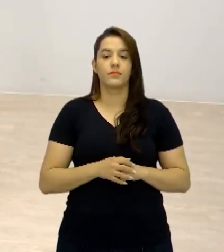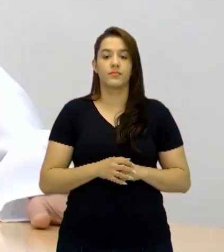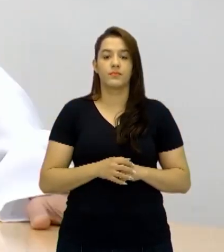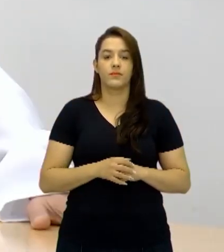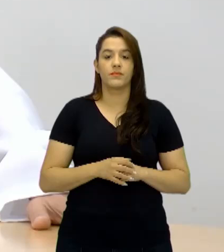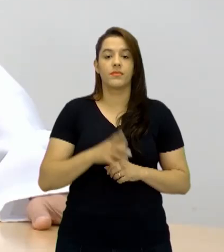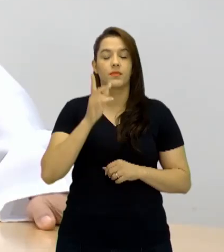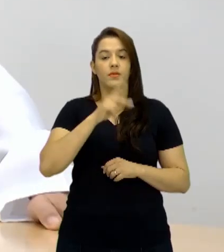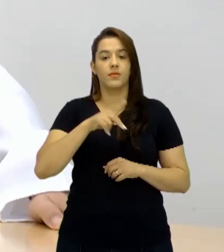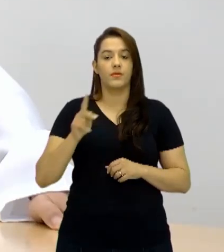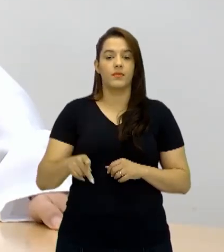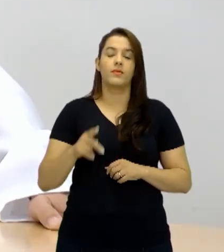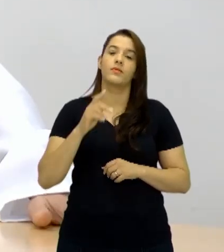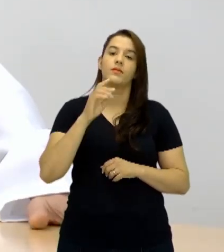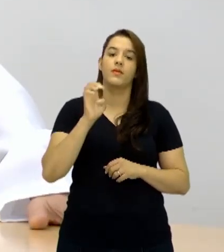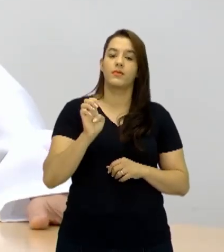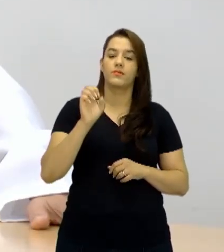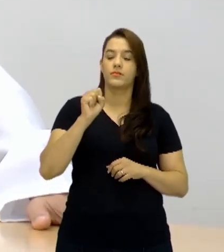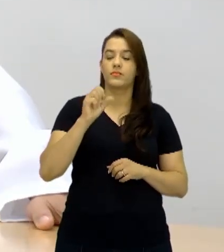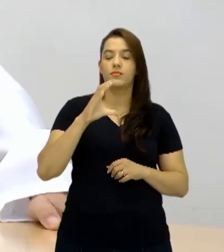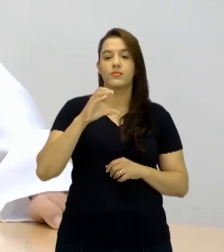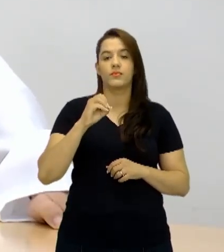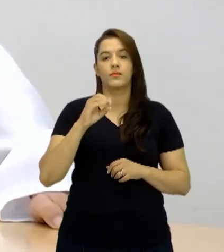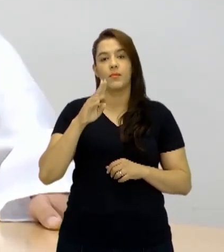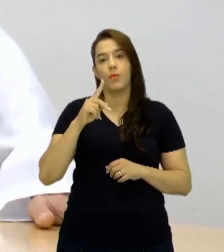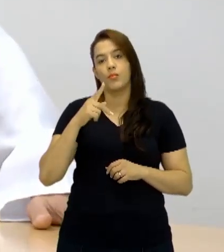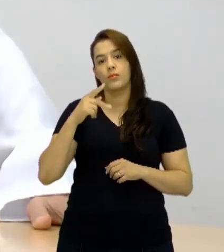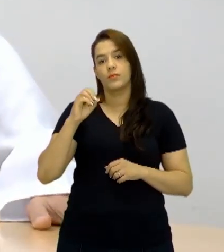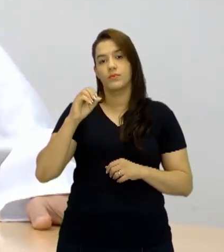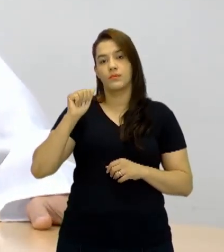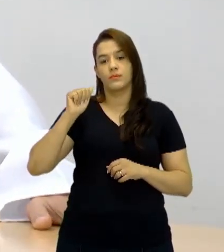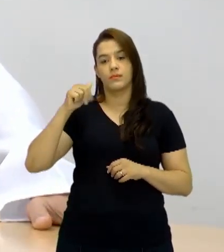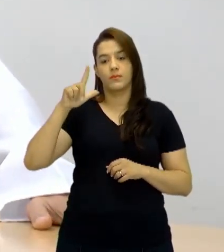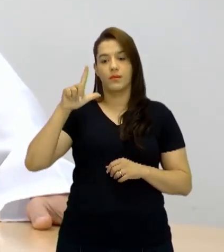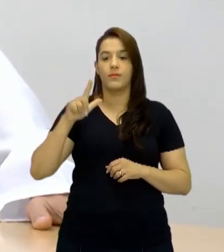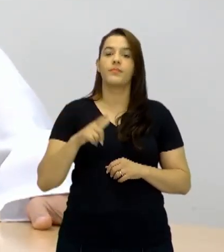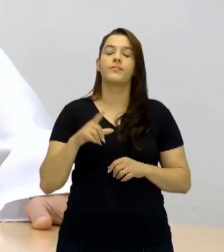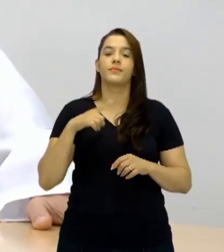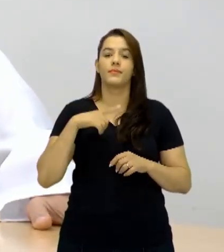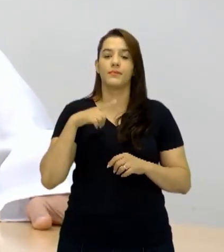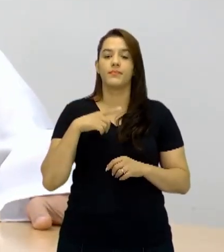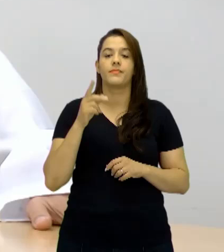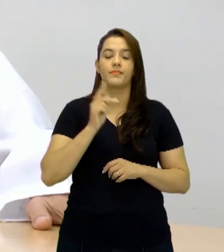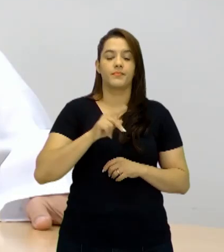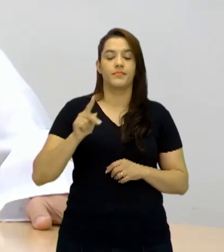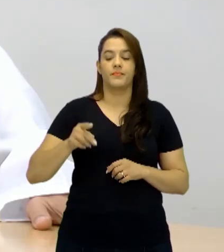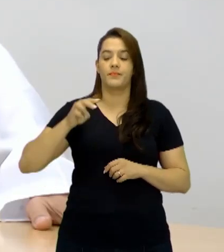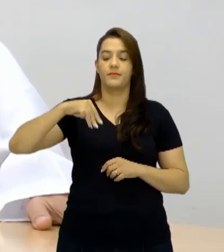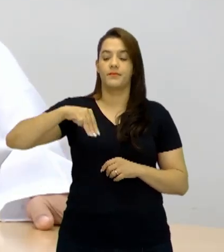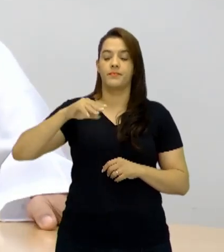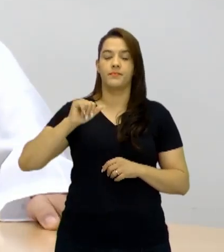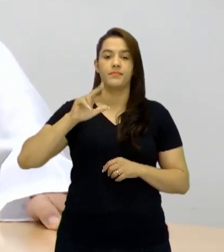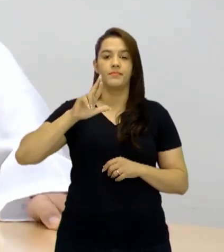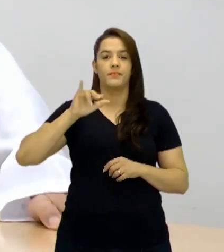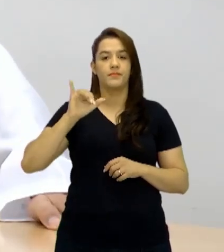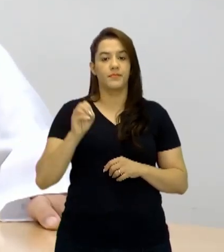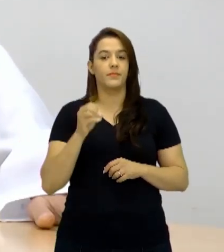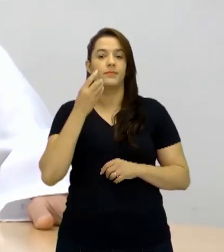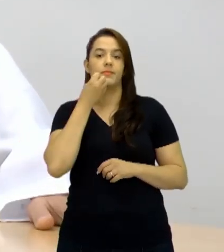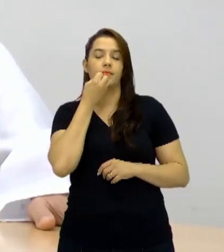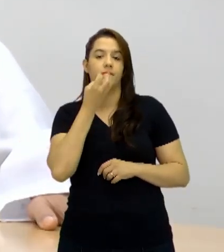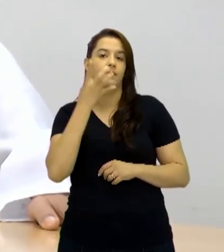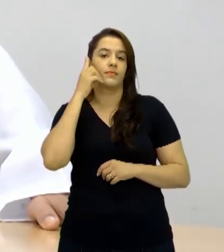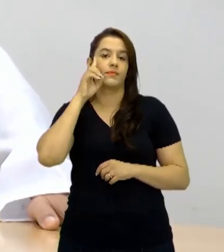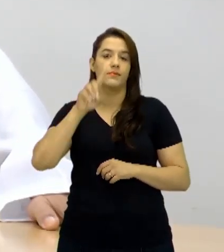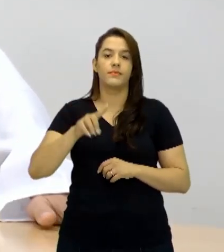da Escola Dolores de Castro de Pontal, professora Ana Maria, está mandando bom dia aqui. Muito bem. A